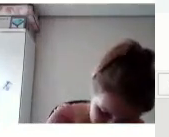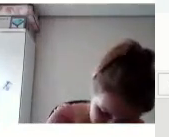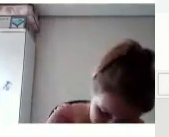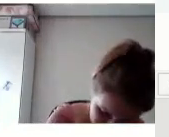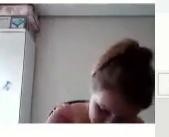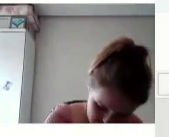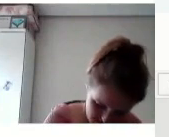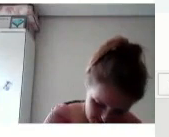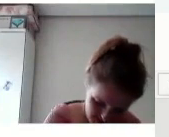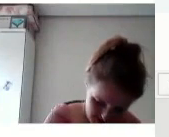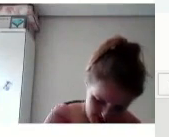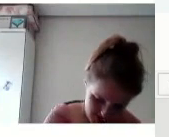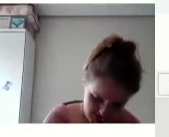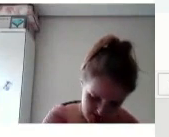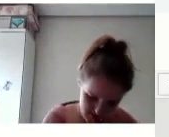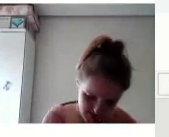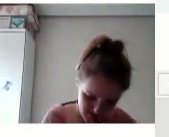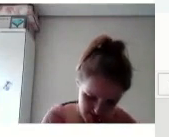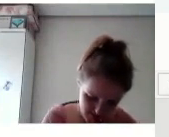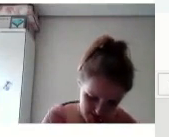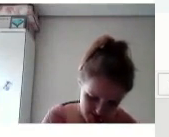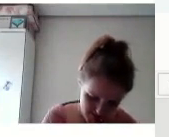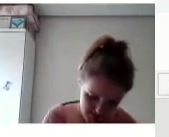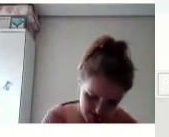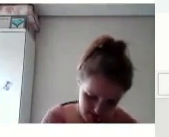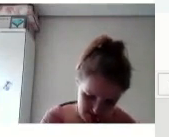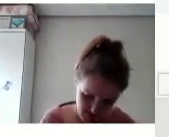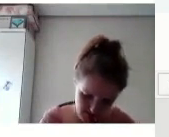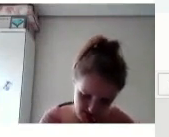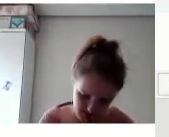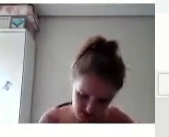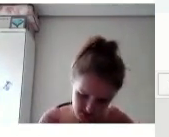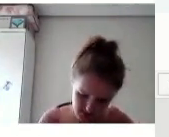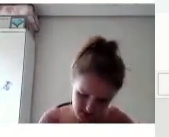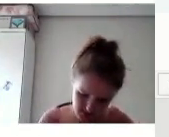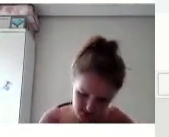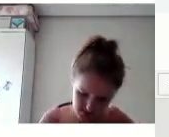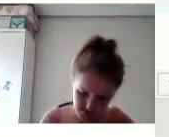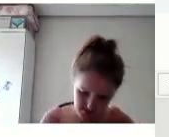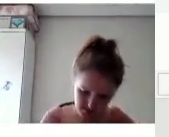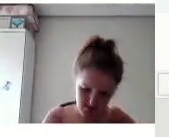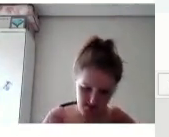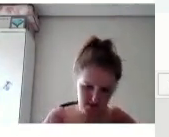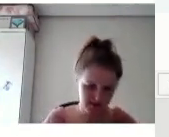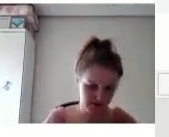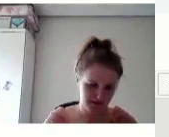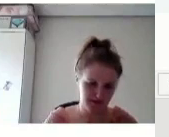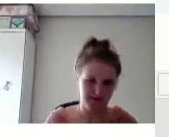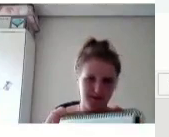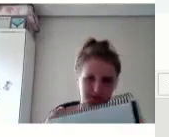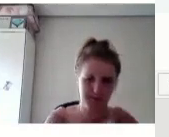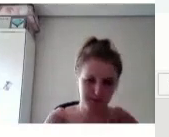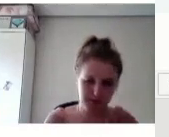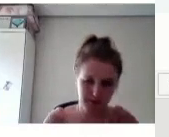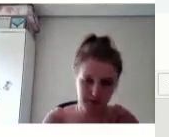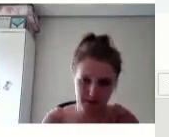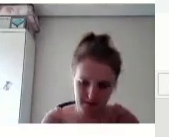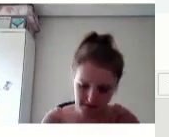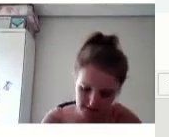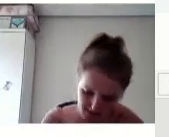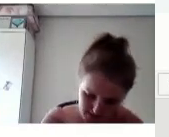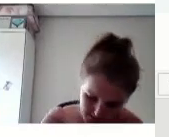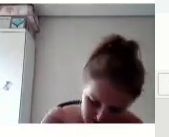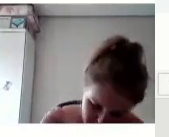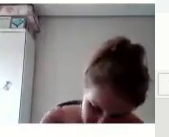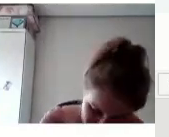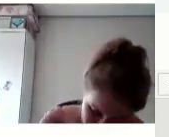fazer quantização dos campos, né? A gente quer conhecer qual é que vai ser o campo, perdão, quando for fazer a quantização dos campos, a